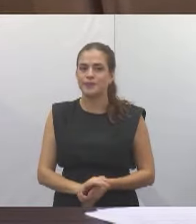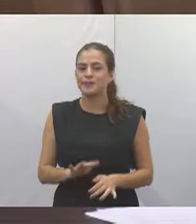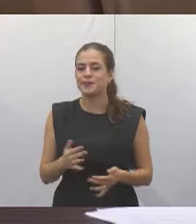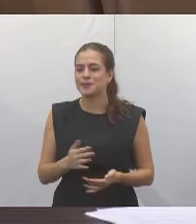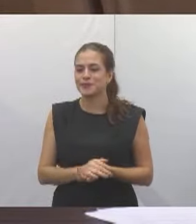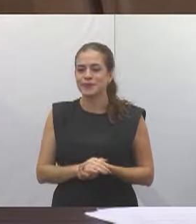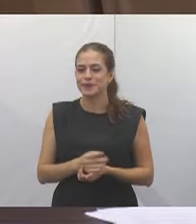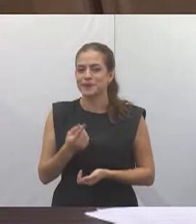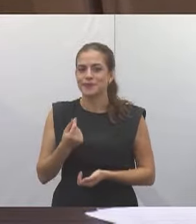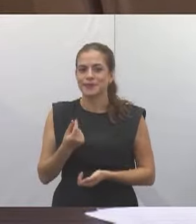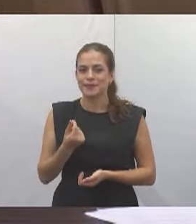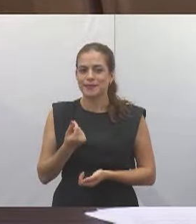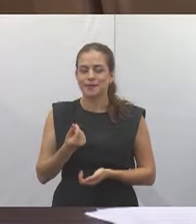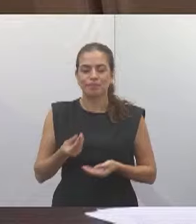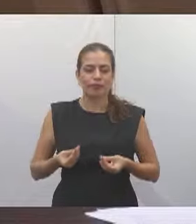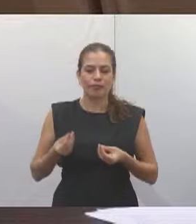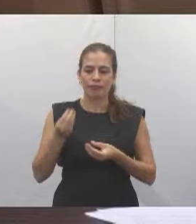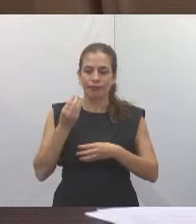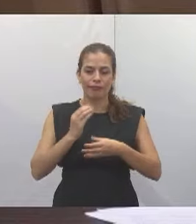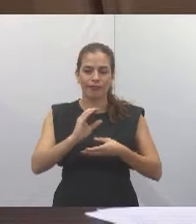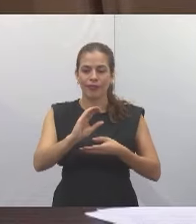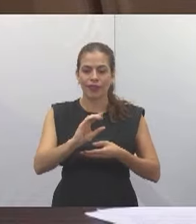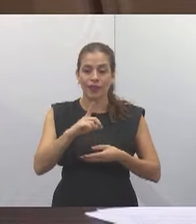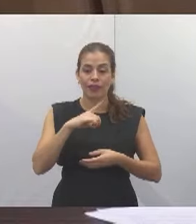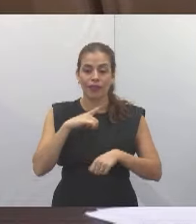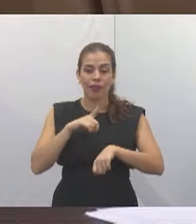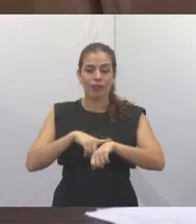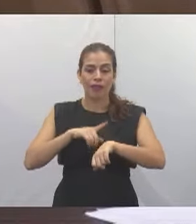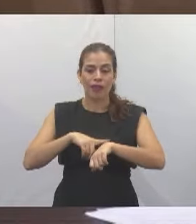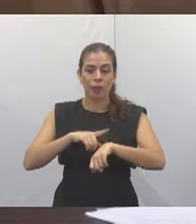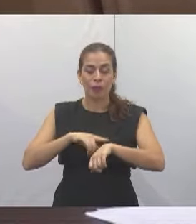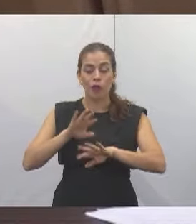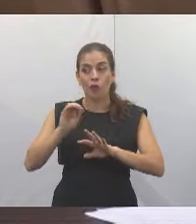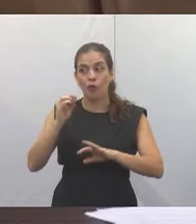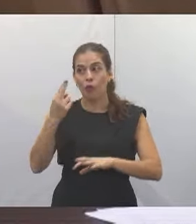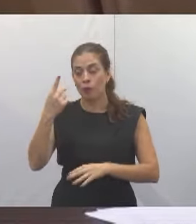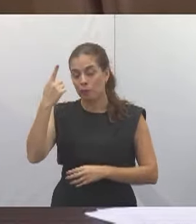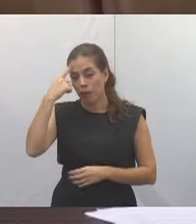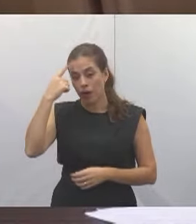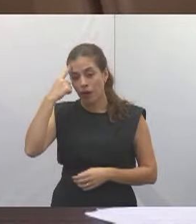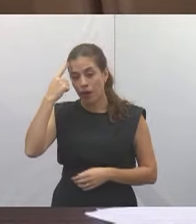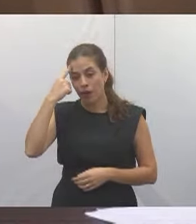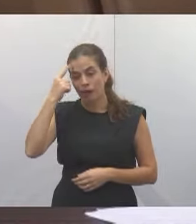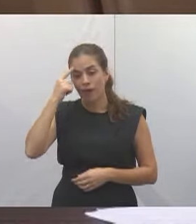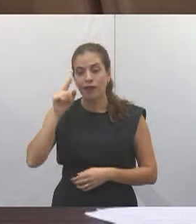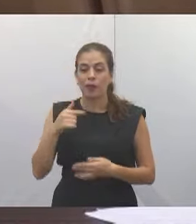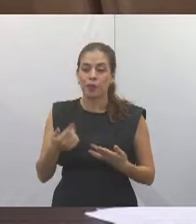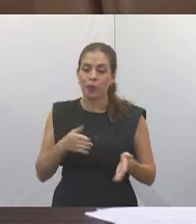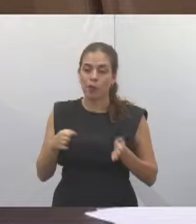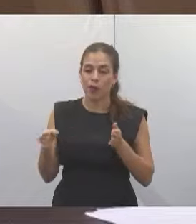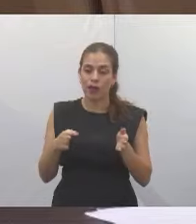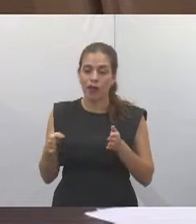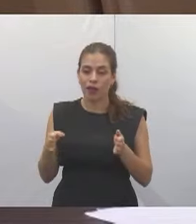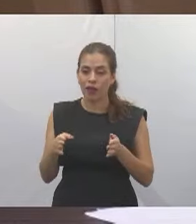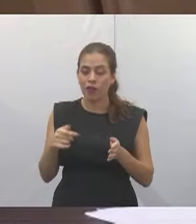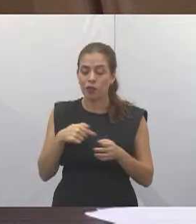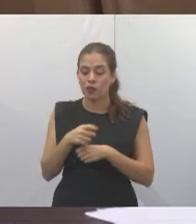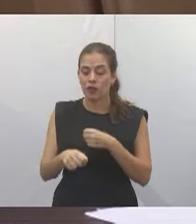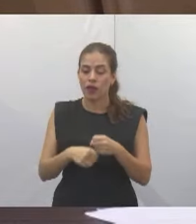lá, vocês têm prazos ou pensamentos ainda para esse mandato, para esse